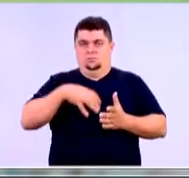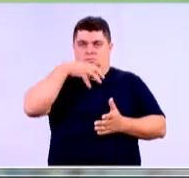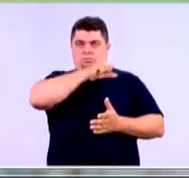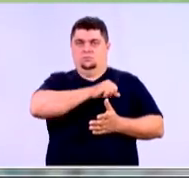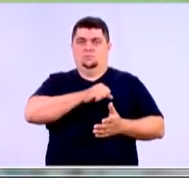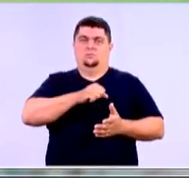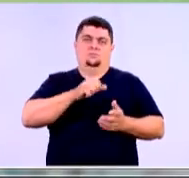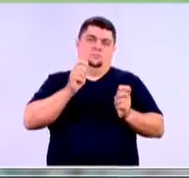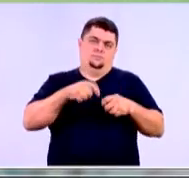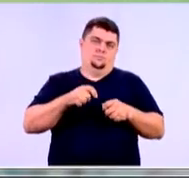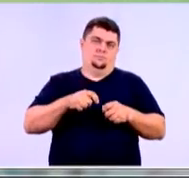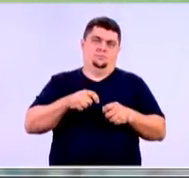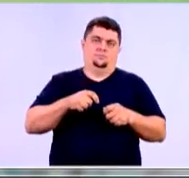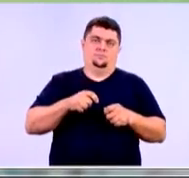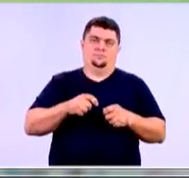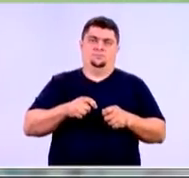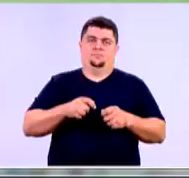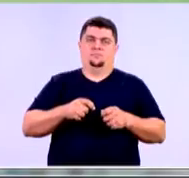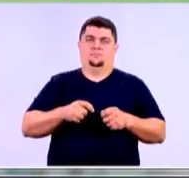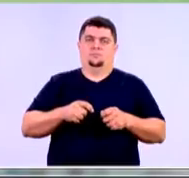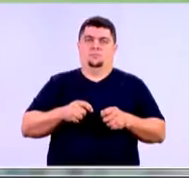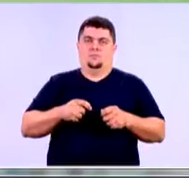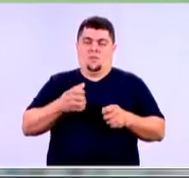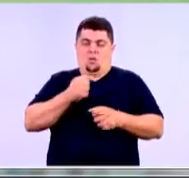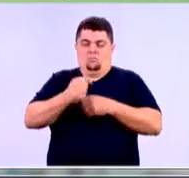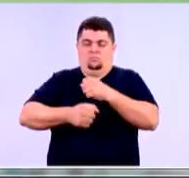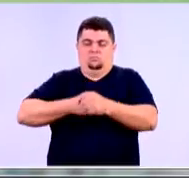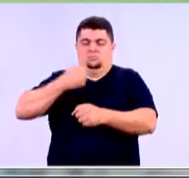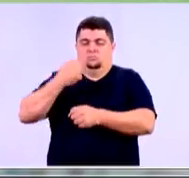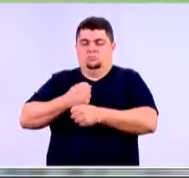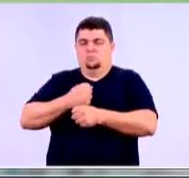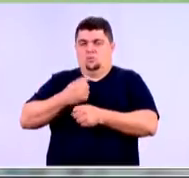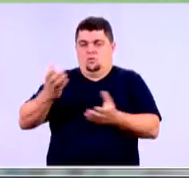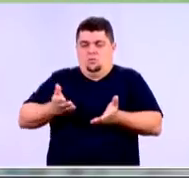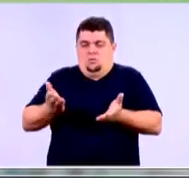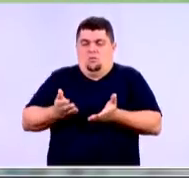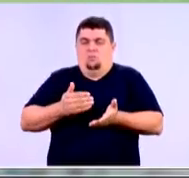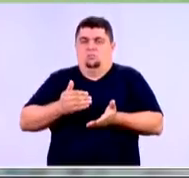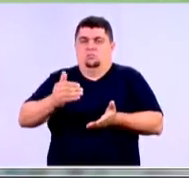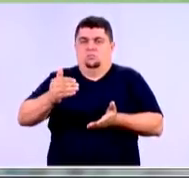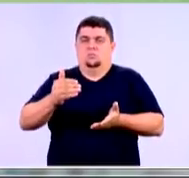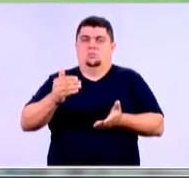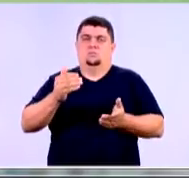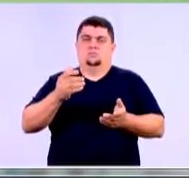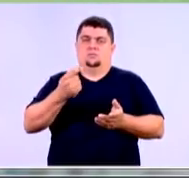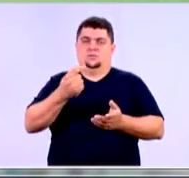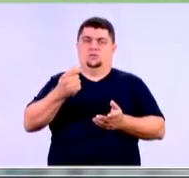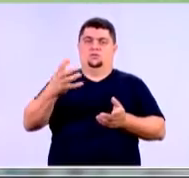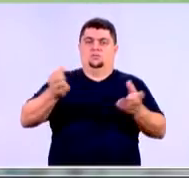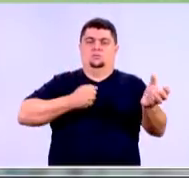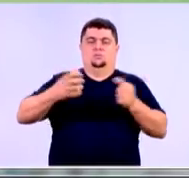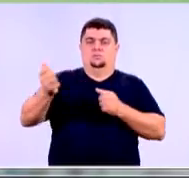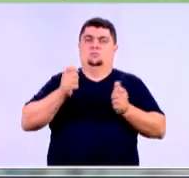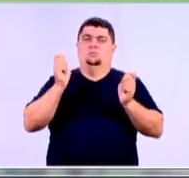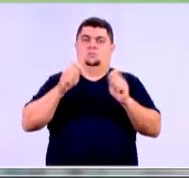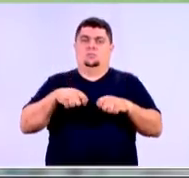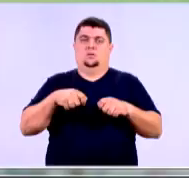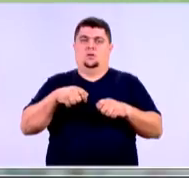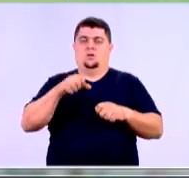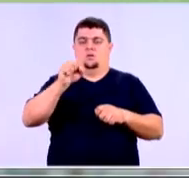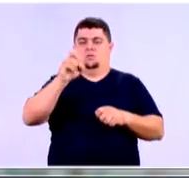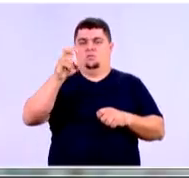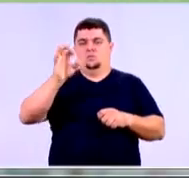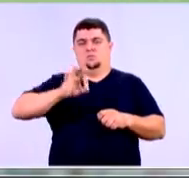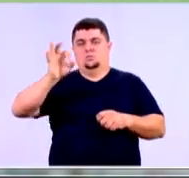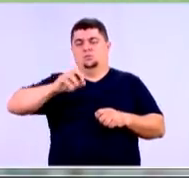dívidas que ela tem que pagar dentro desse ano, dentro de um ano, desse exercício, com o dinheiro que ela tem a receber, ela consegue